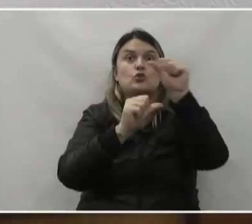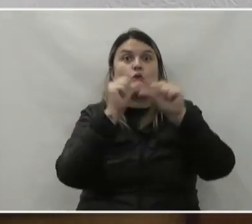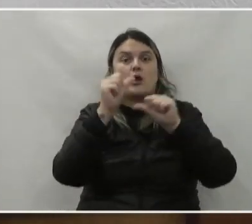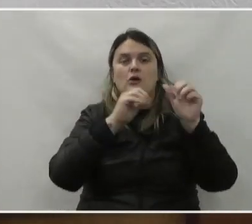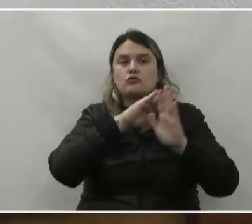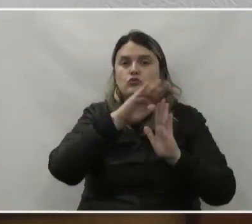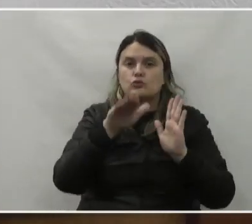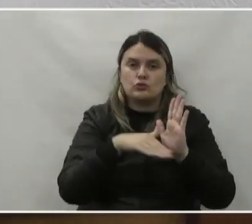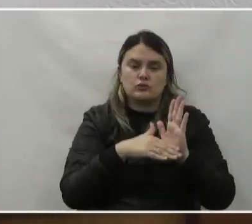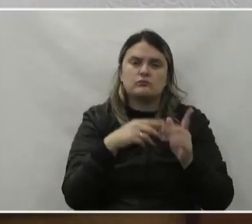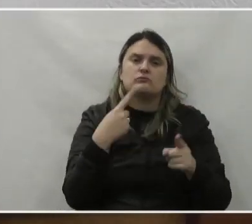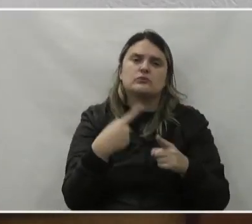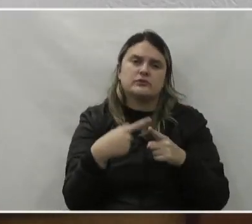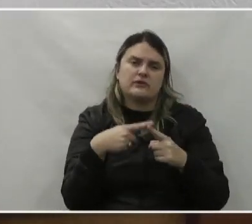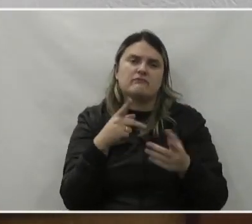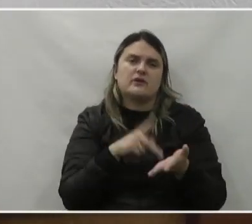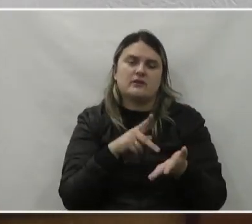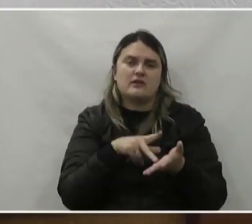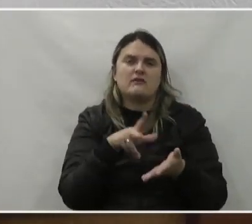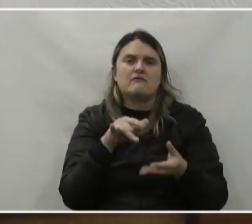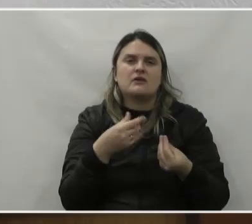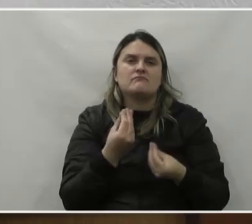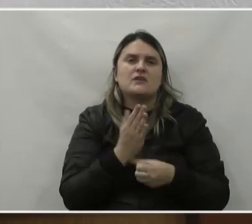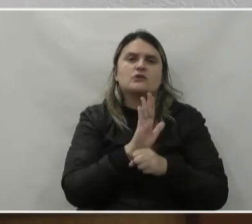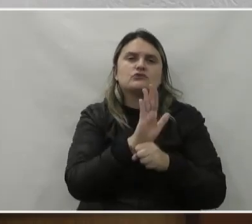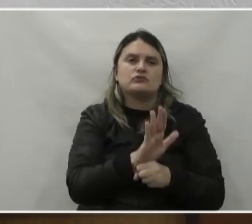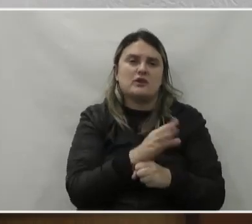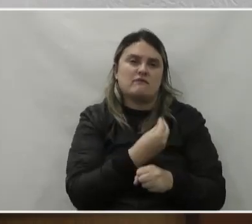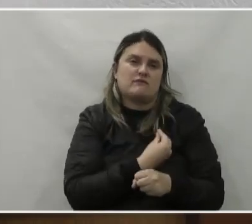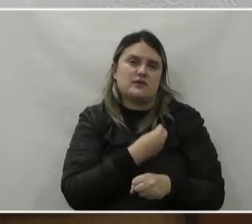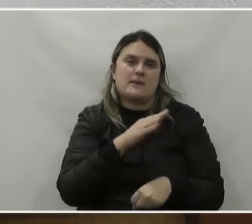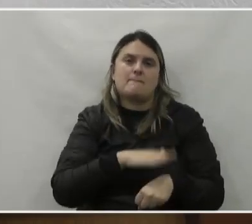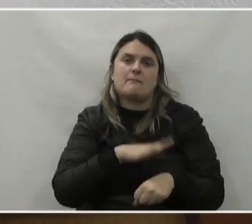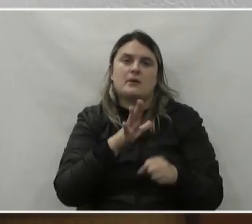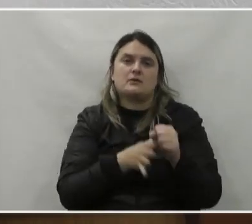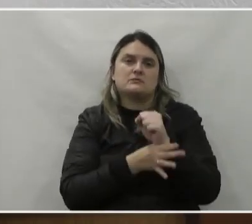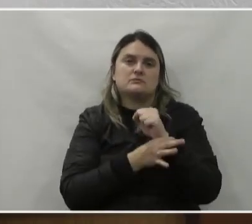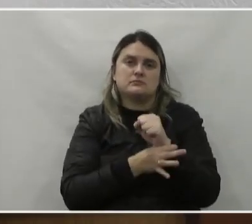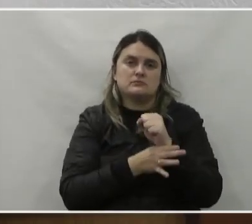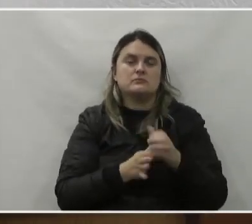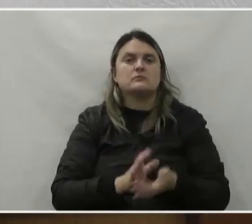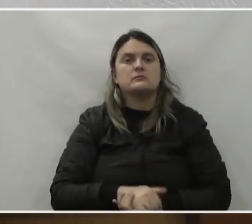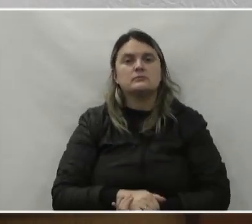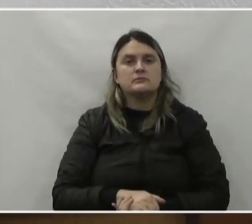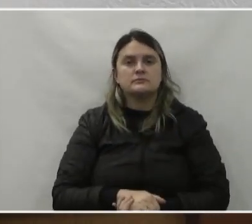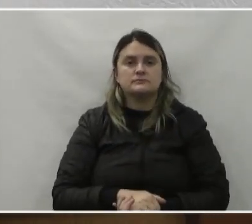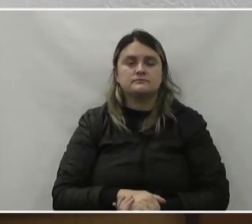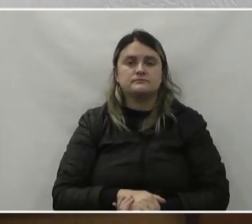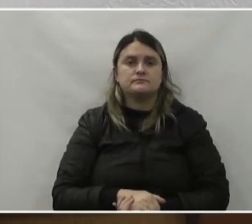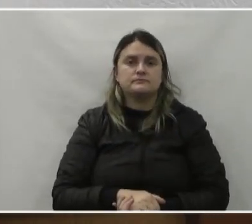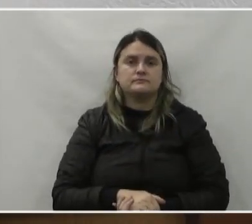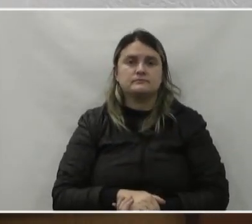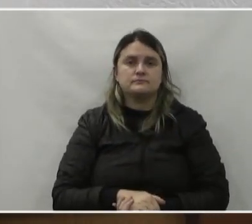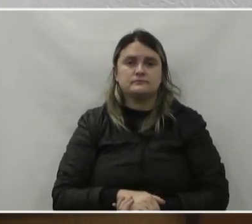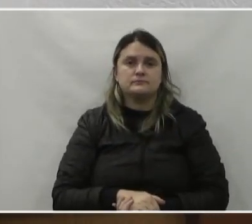realmente, porque realmente é qualidade de vida, é segurança, né?